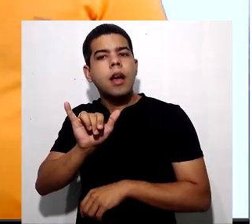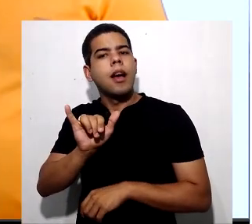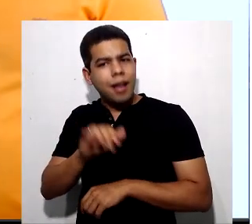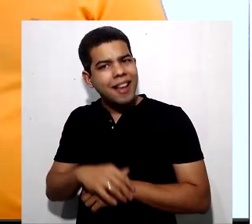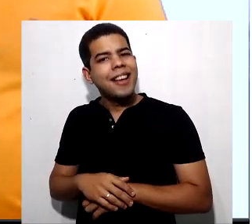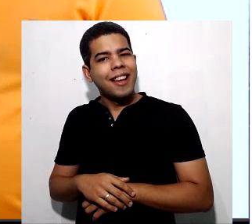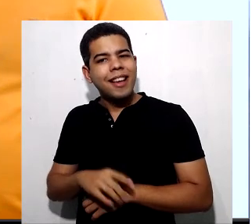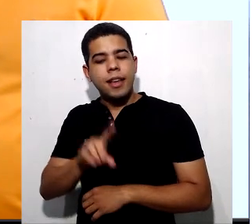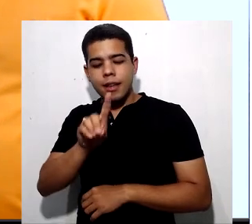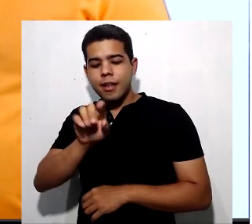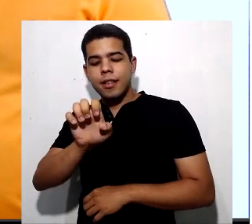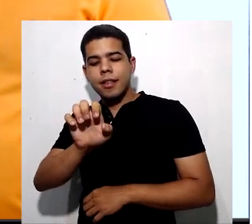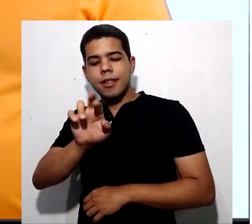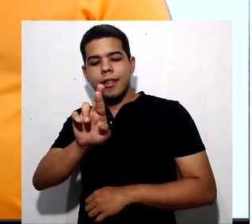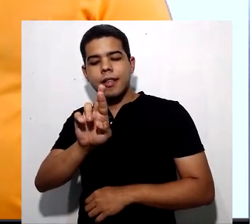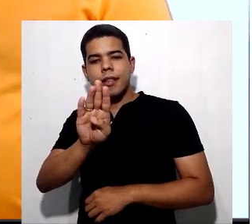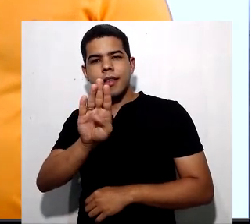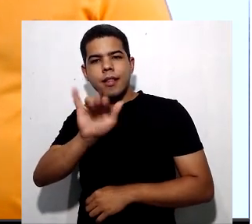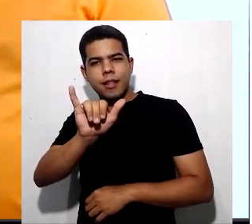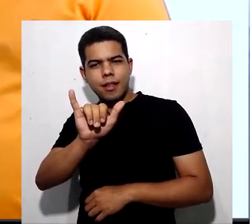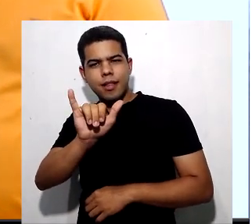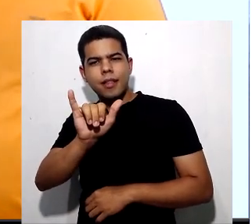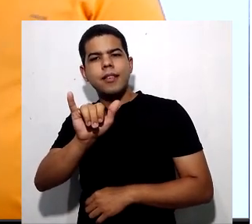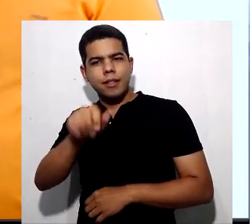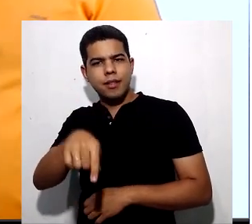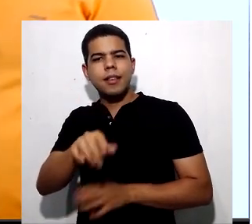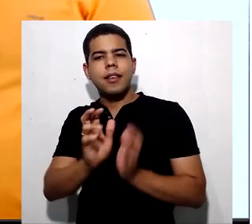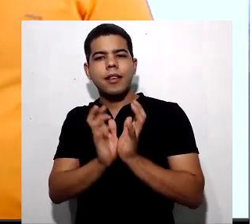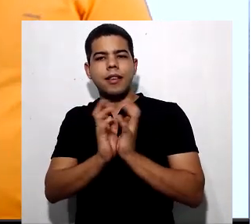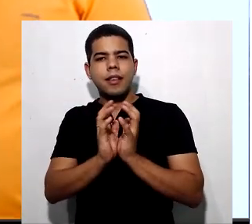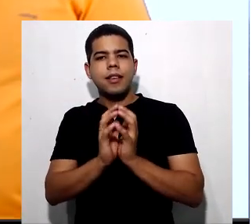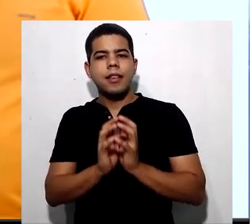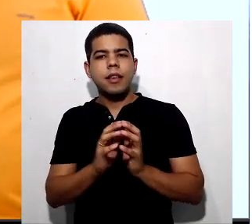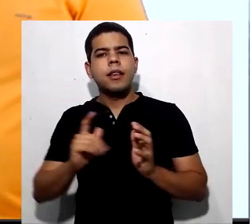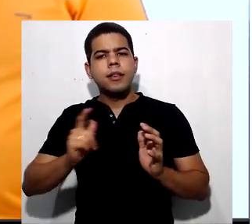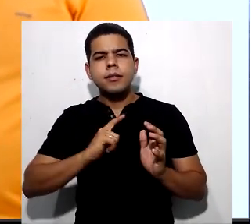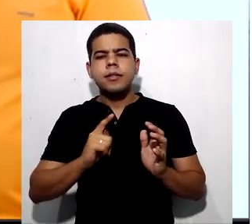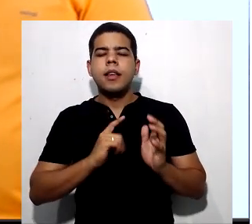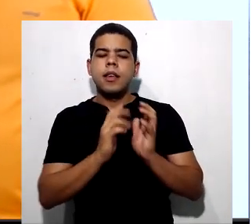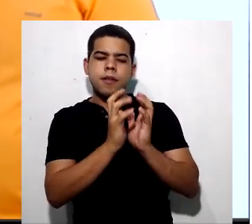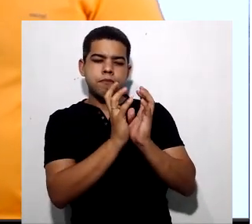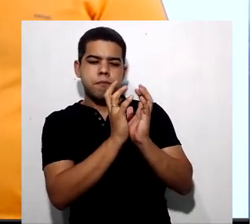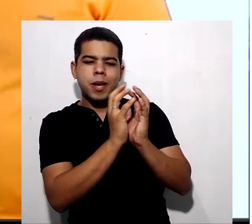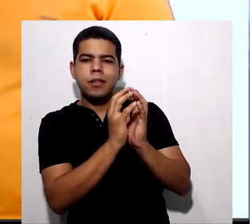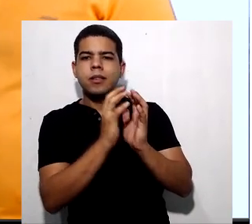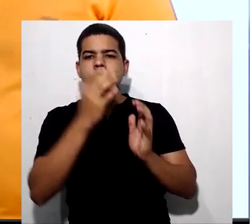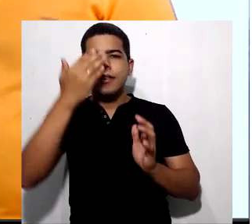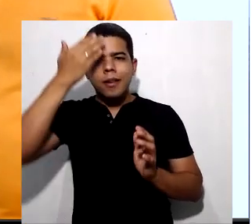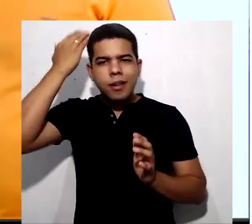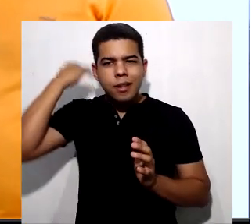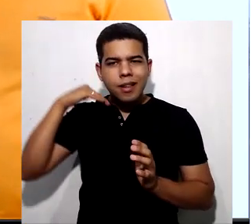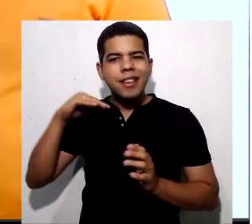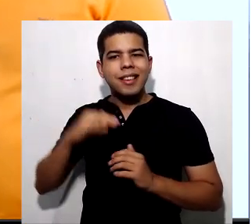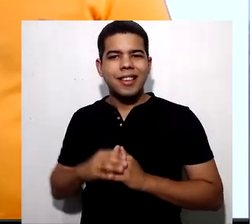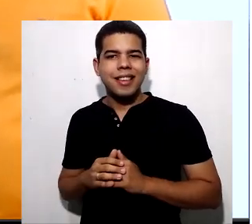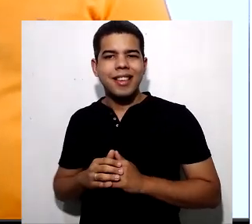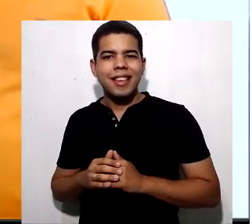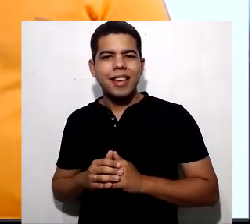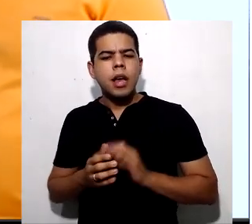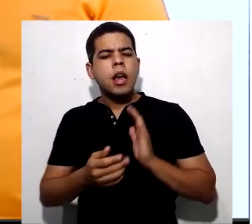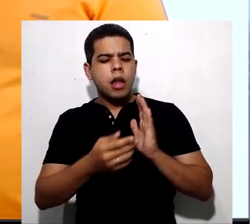veja justamente que tem essa relação muito próxima. Recife, Clarice. Tanto é que há um livro que é o